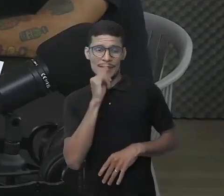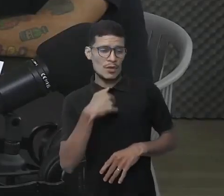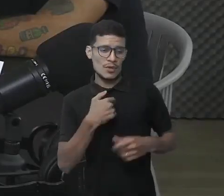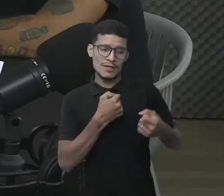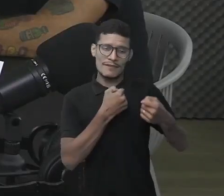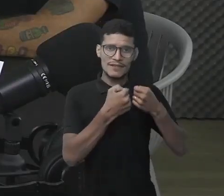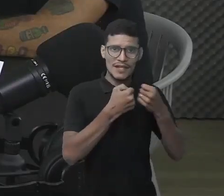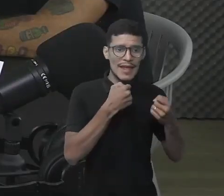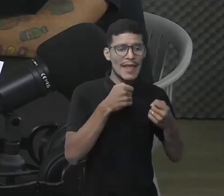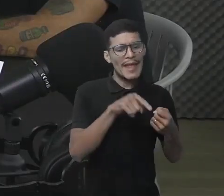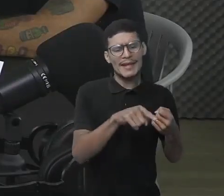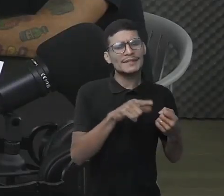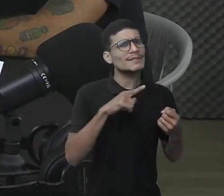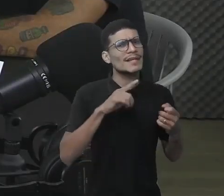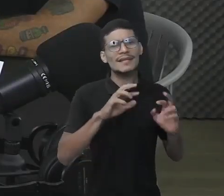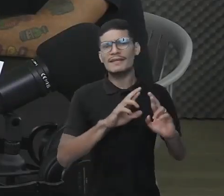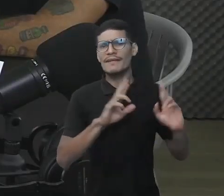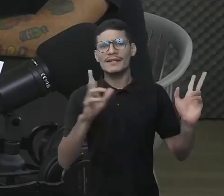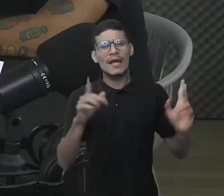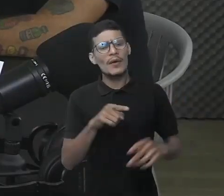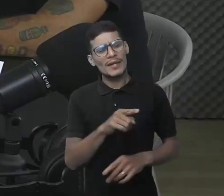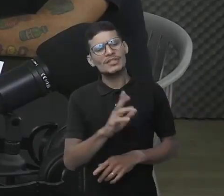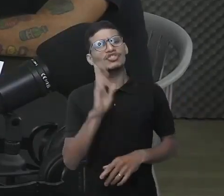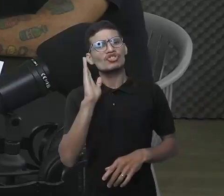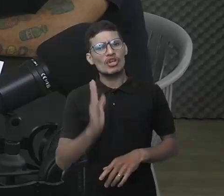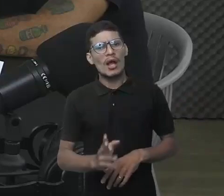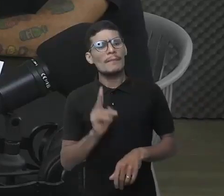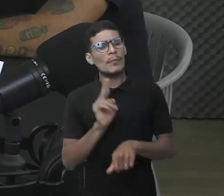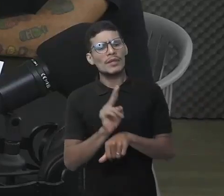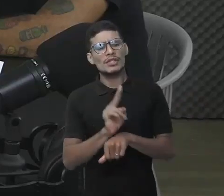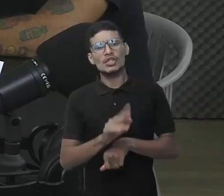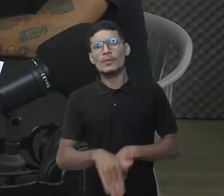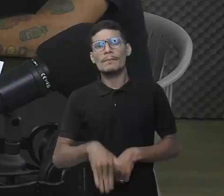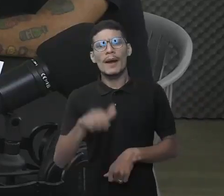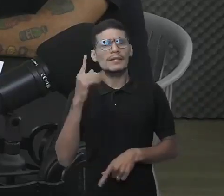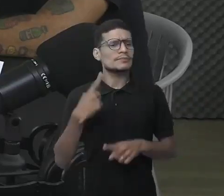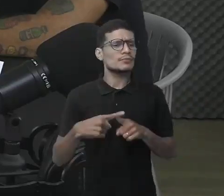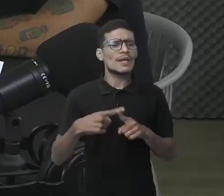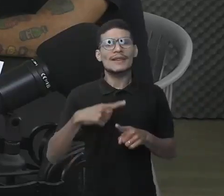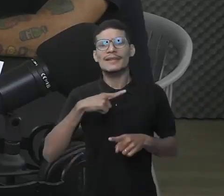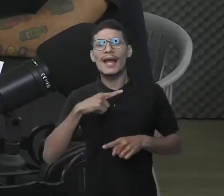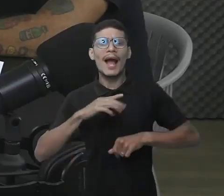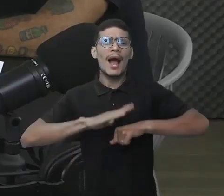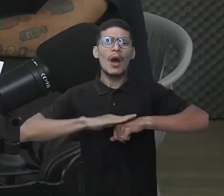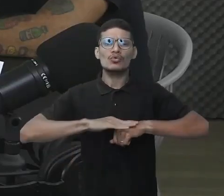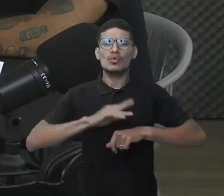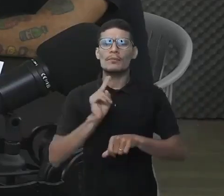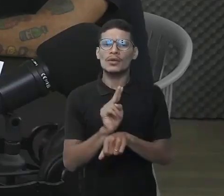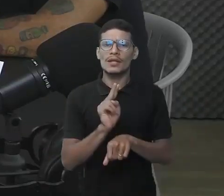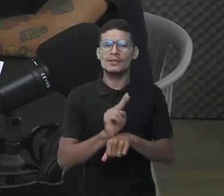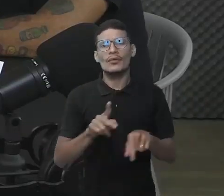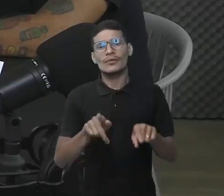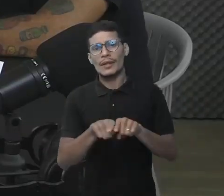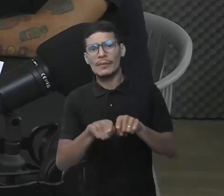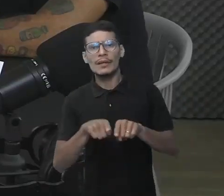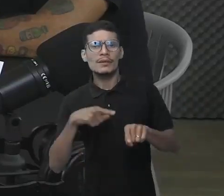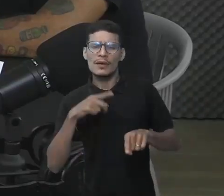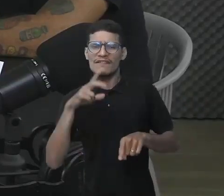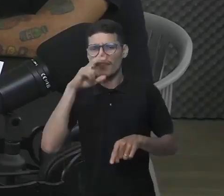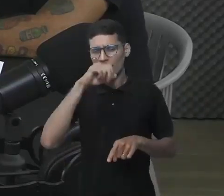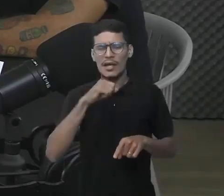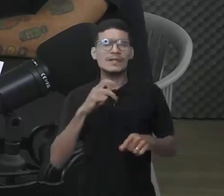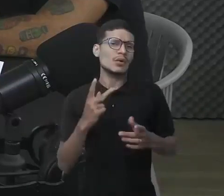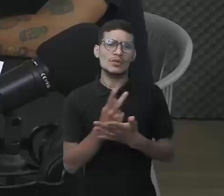eles tinham um diferencial, eles estavam mais protegidos, porque eles também tinham a autoproteção, eles tinham essa fortaleza que vinha